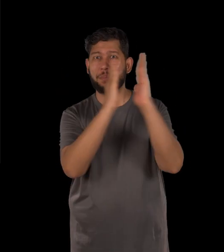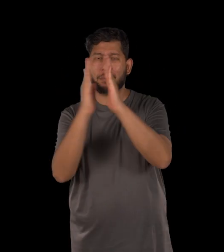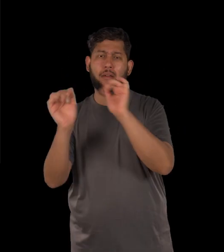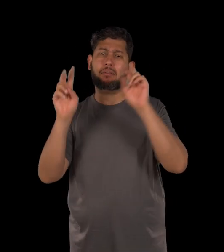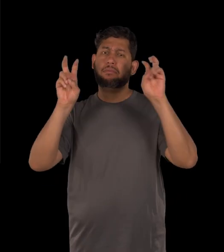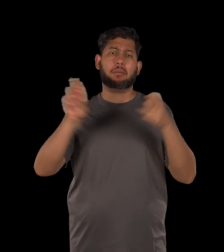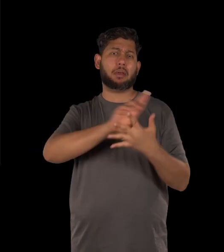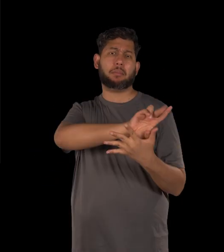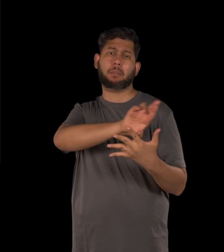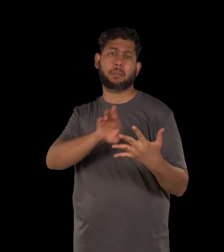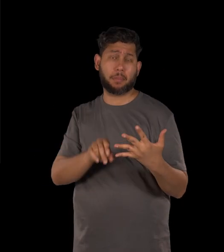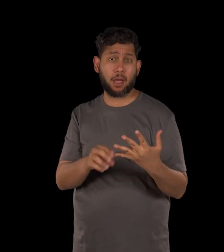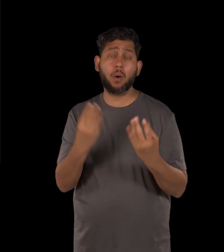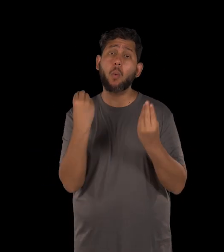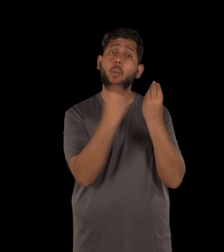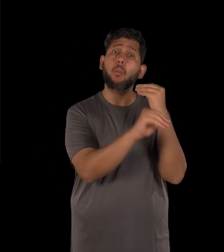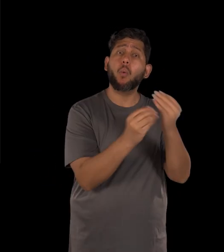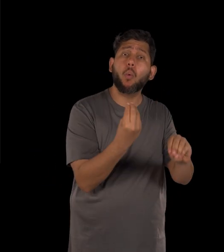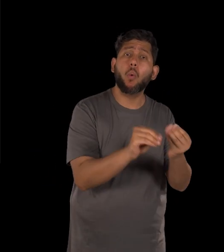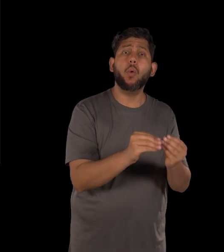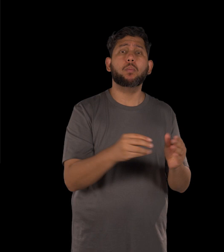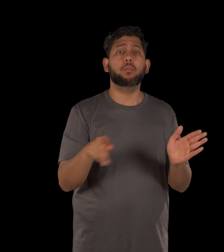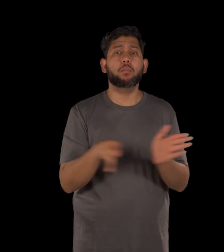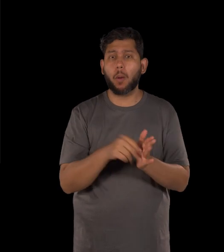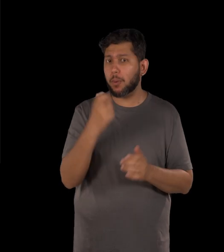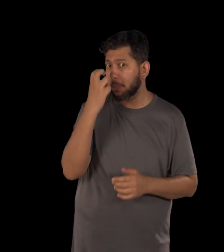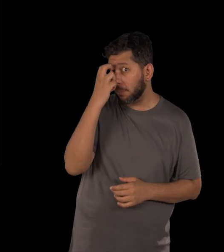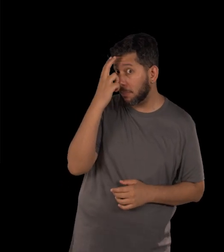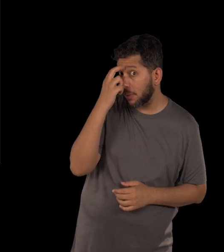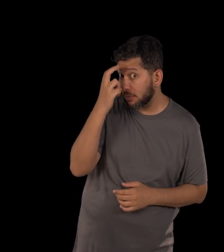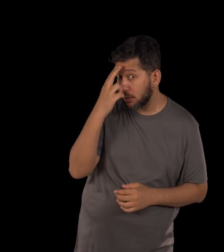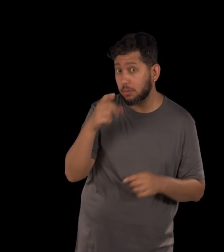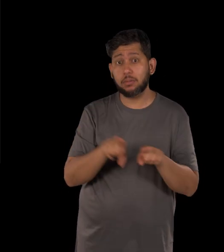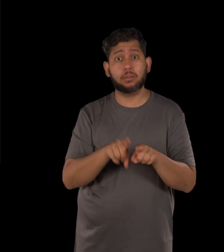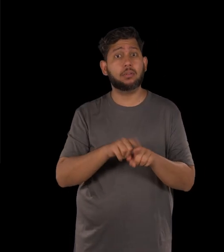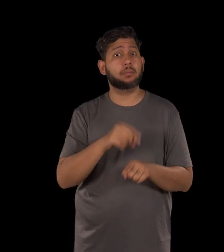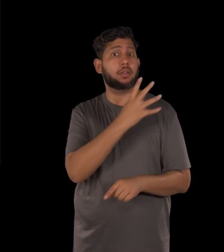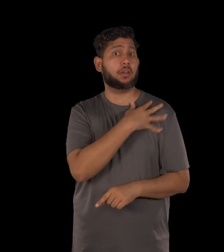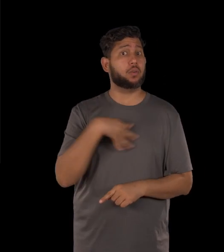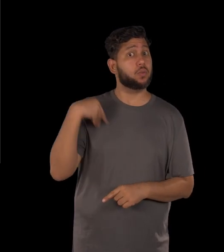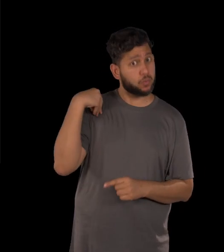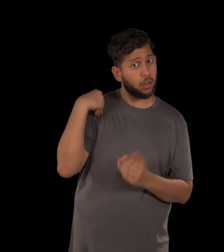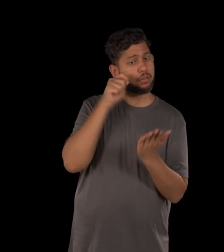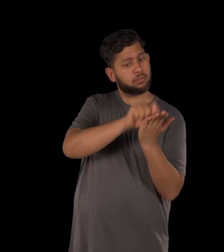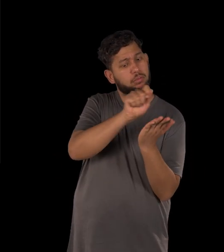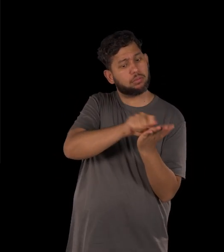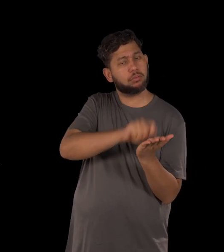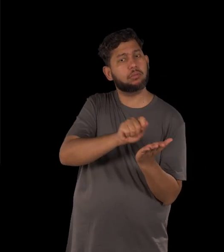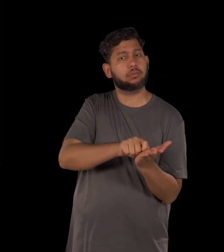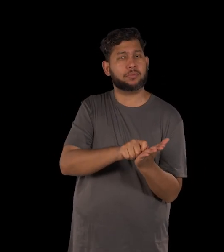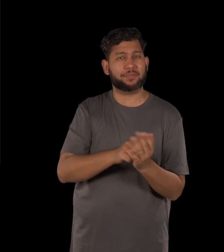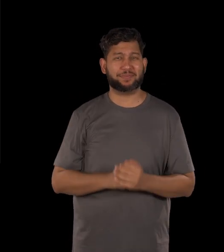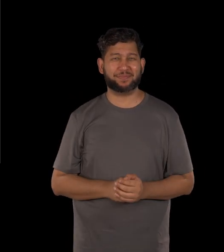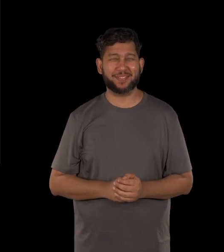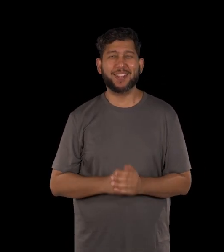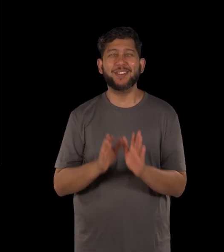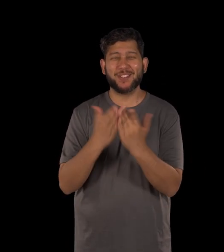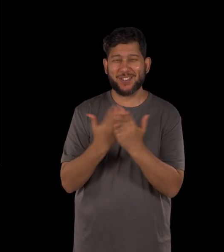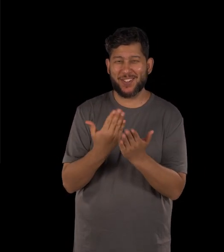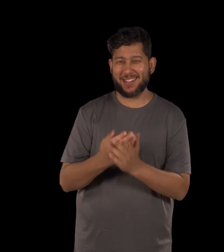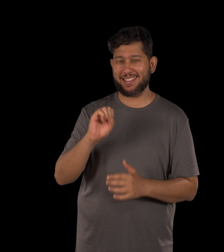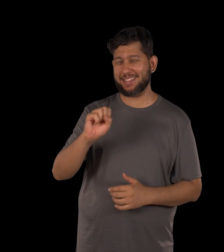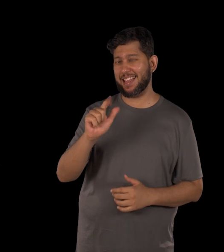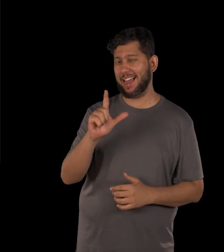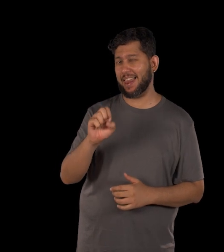volumes, sobre temas variados, em que reunia as doutrinas platônicas e aristotélicas. A Escola